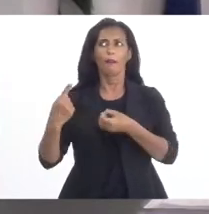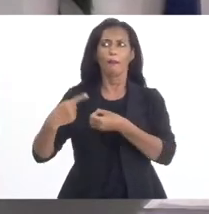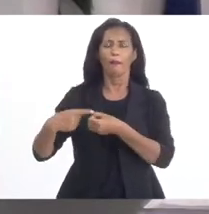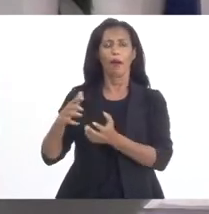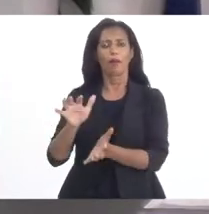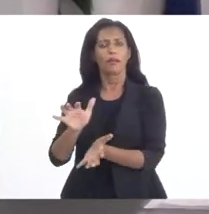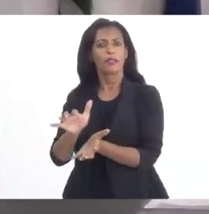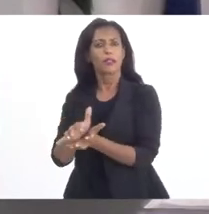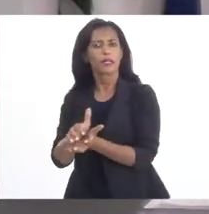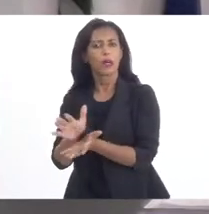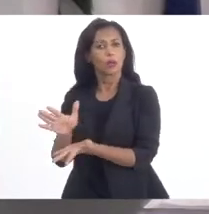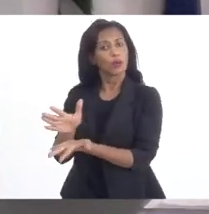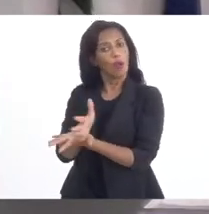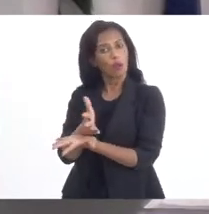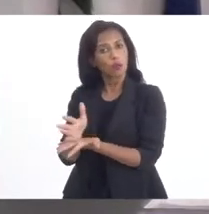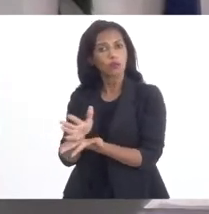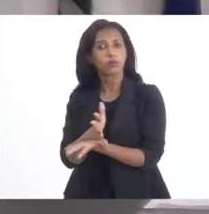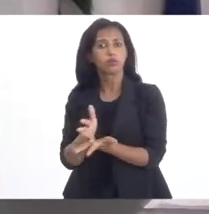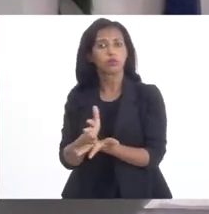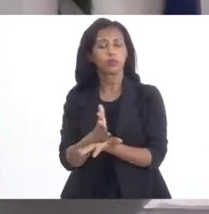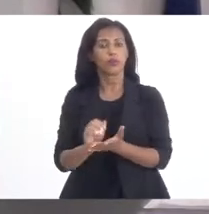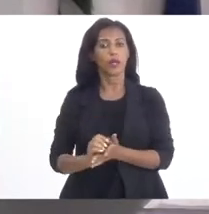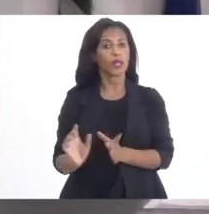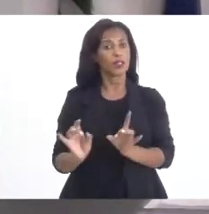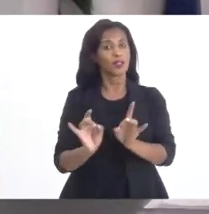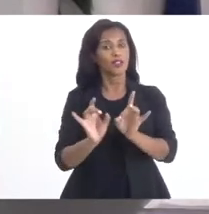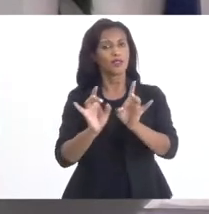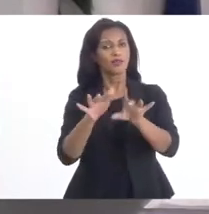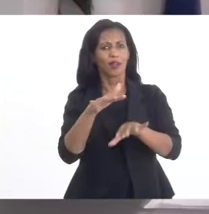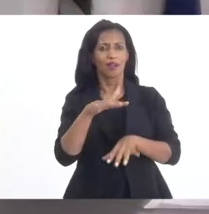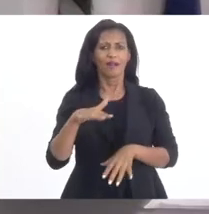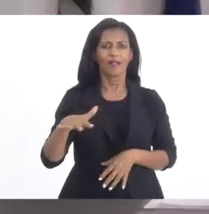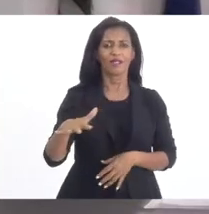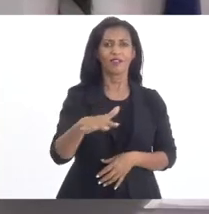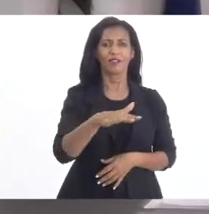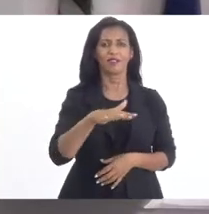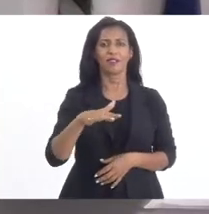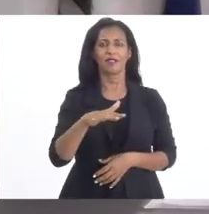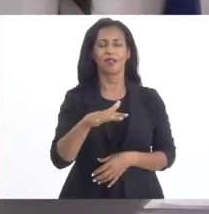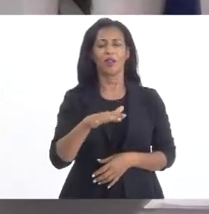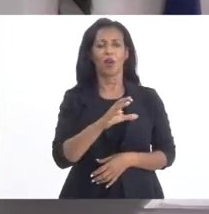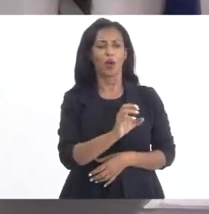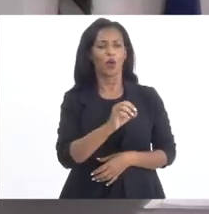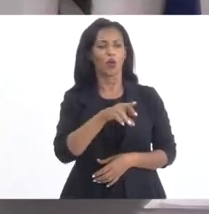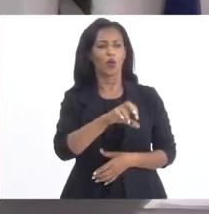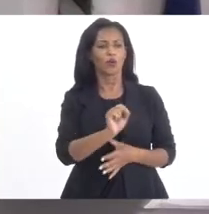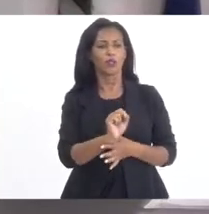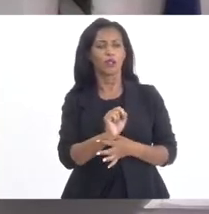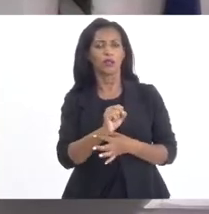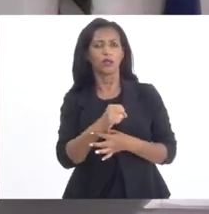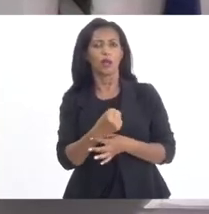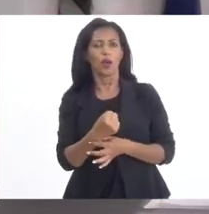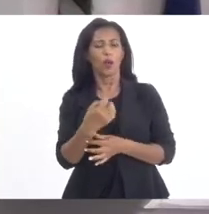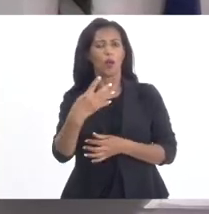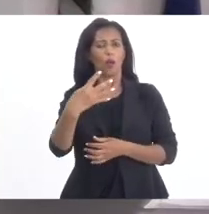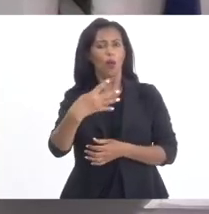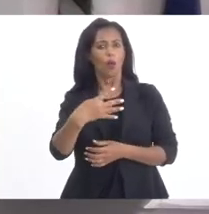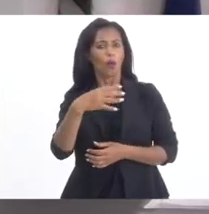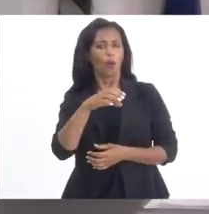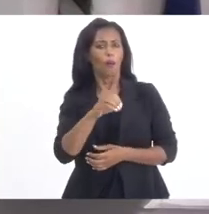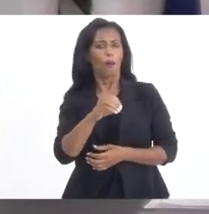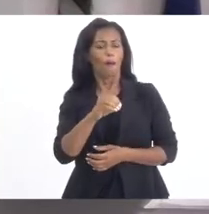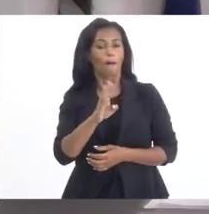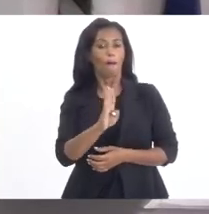Santa Cruz, algumas, em especial nas regiões do Conselho de Segurança do 40º Batalhão,